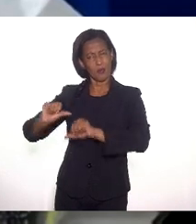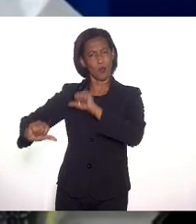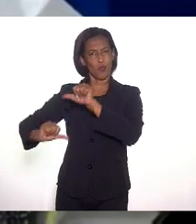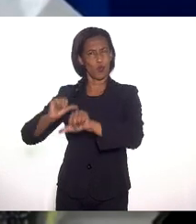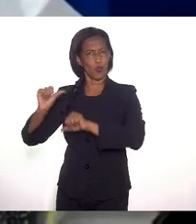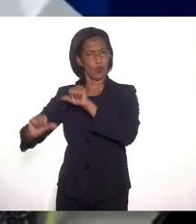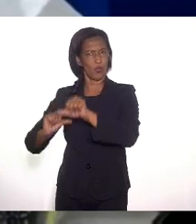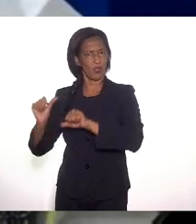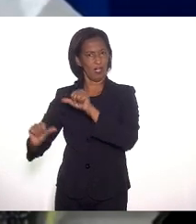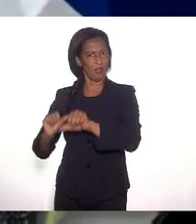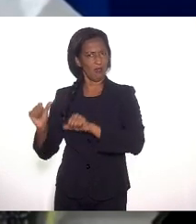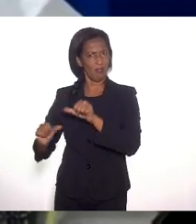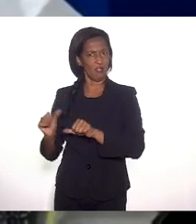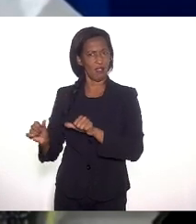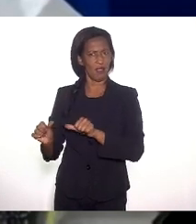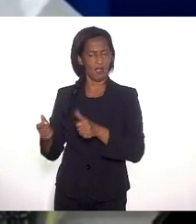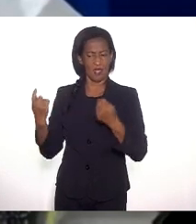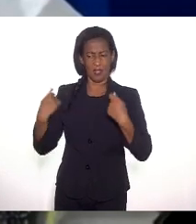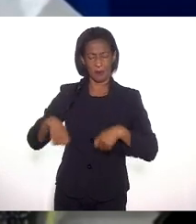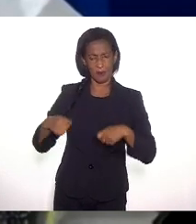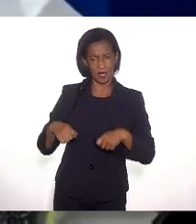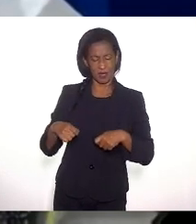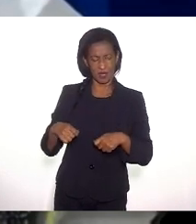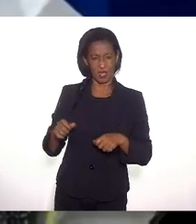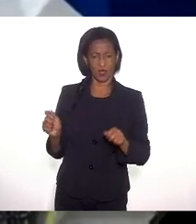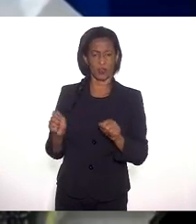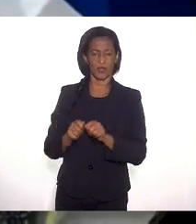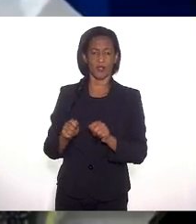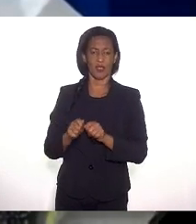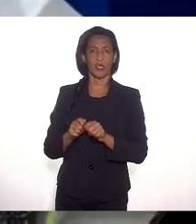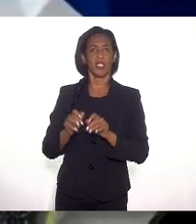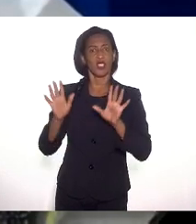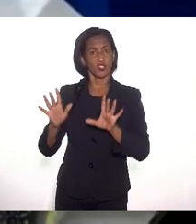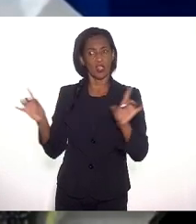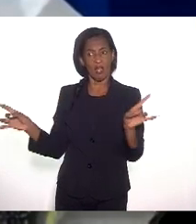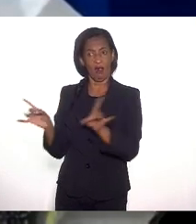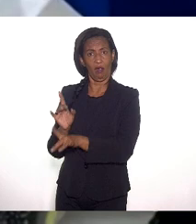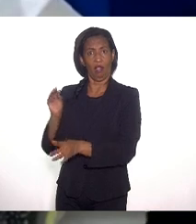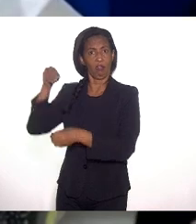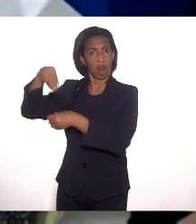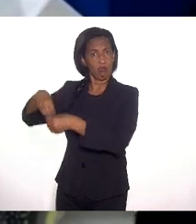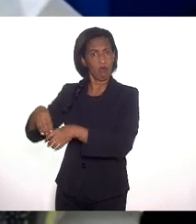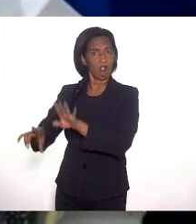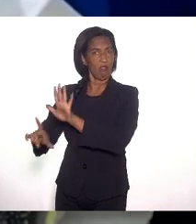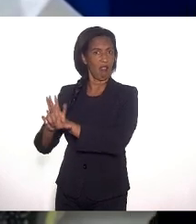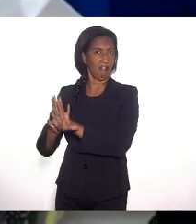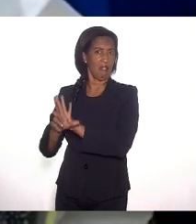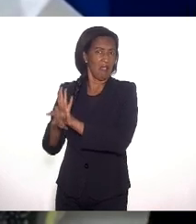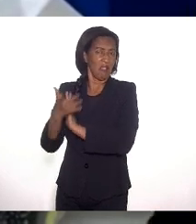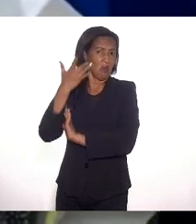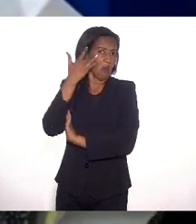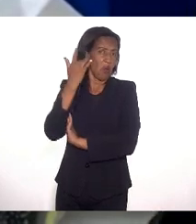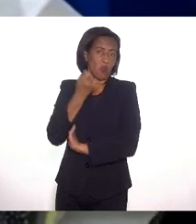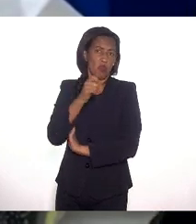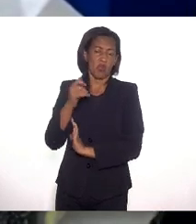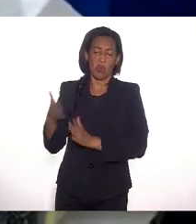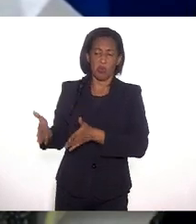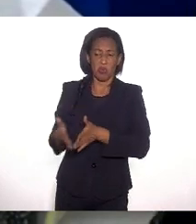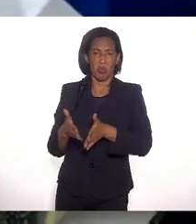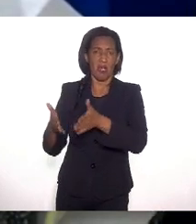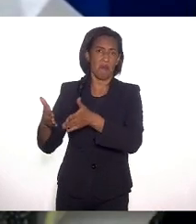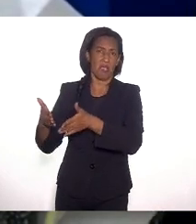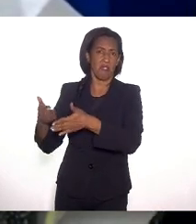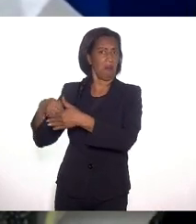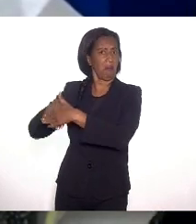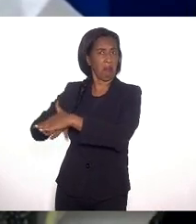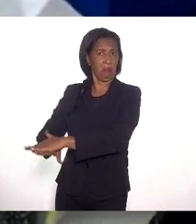altera a lei de 99, ele pretende disciplinar. O que já está disciplinado na lei, eu acho que não tem outro caminho senão a anexação. É o que